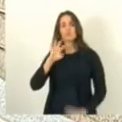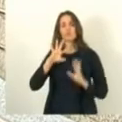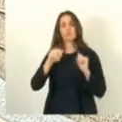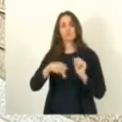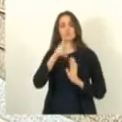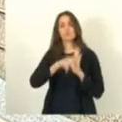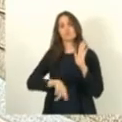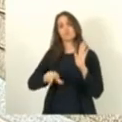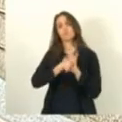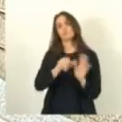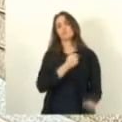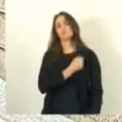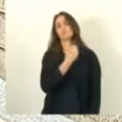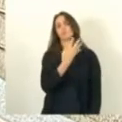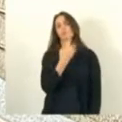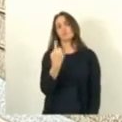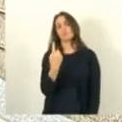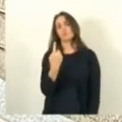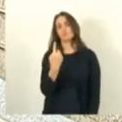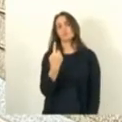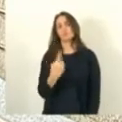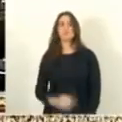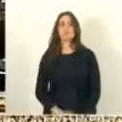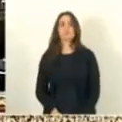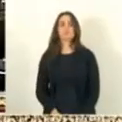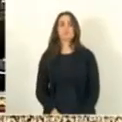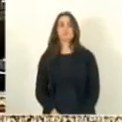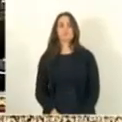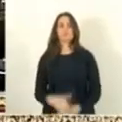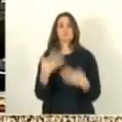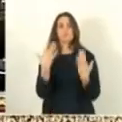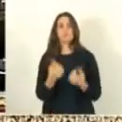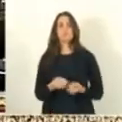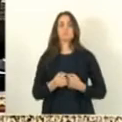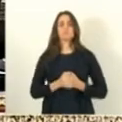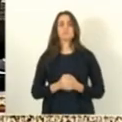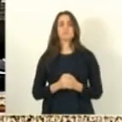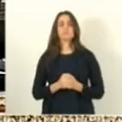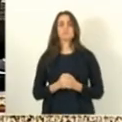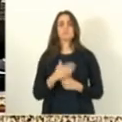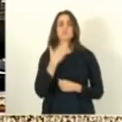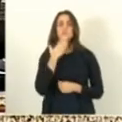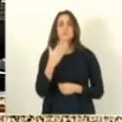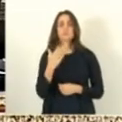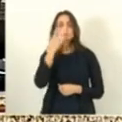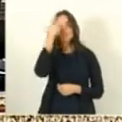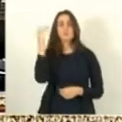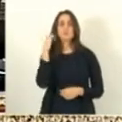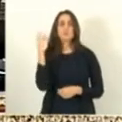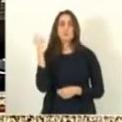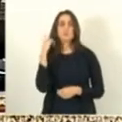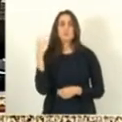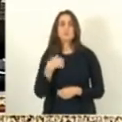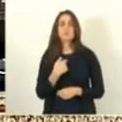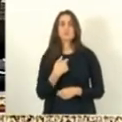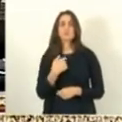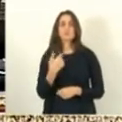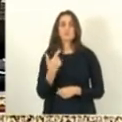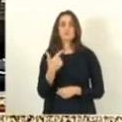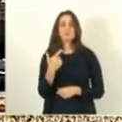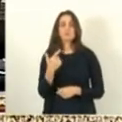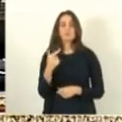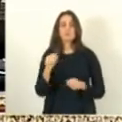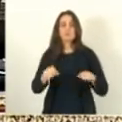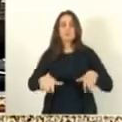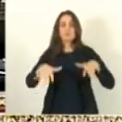lei 41. Defiro, só um minuto, por favor. Pedi ao pessoal do som, está sem áudio, tem sem som